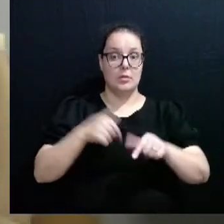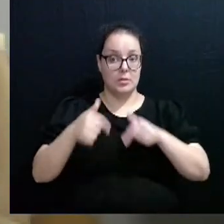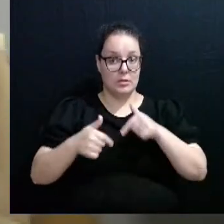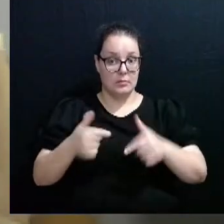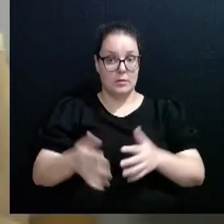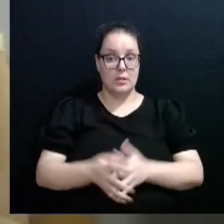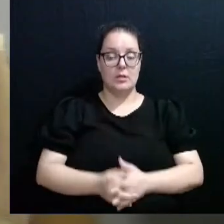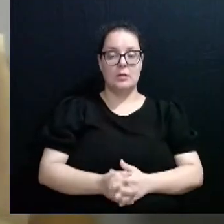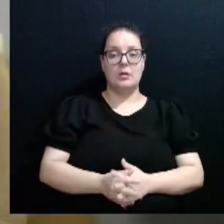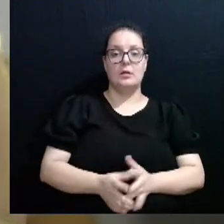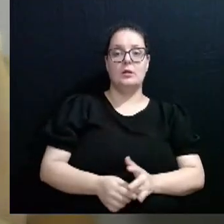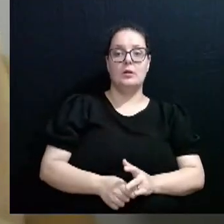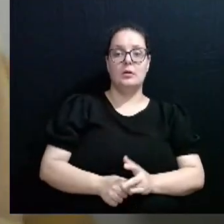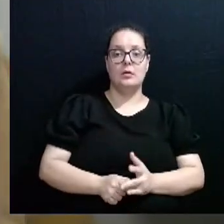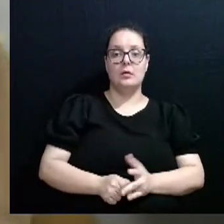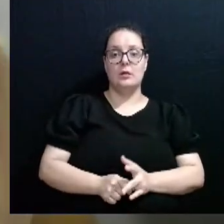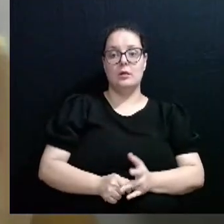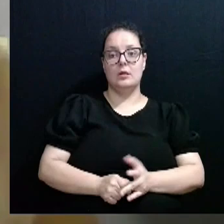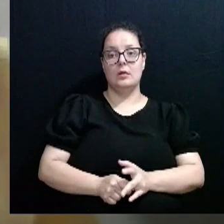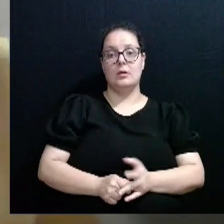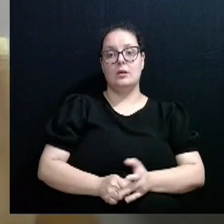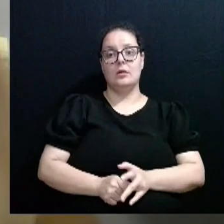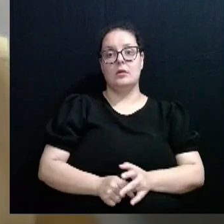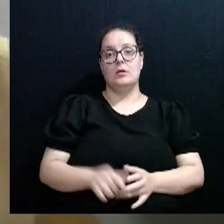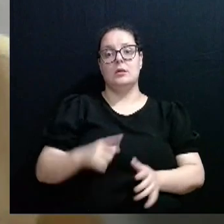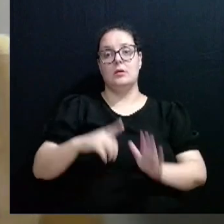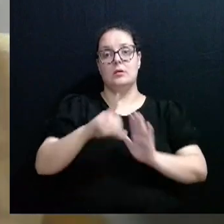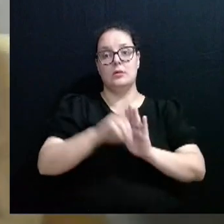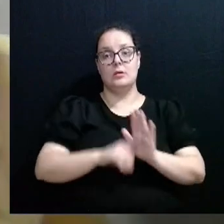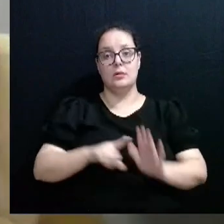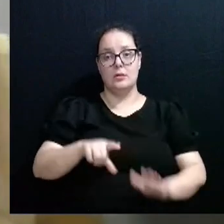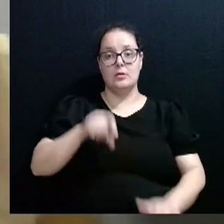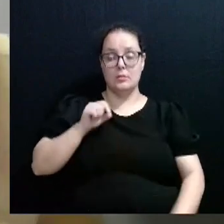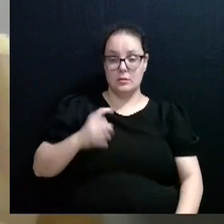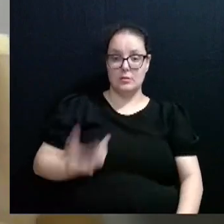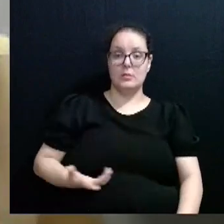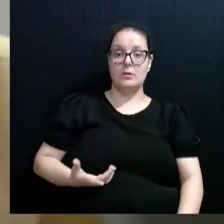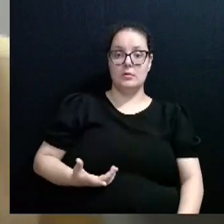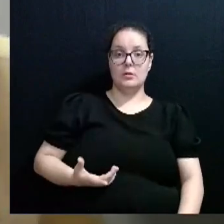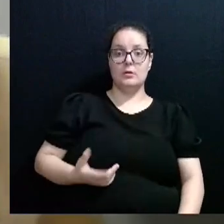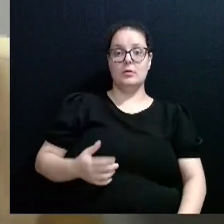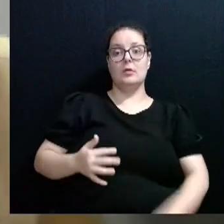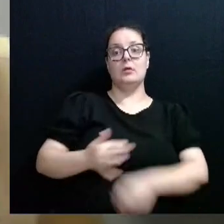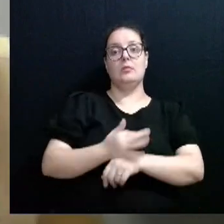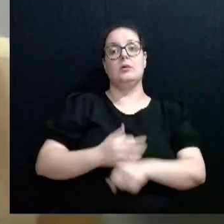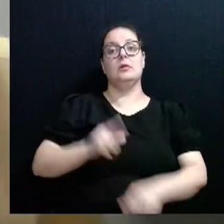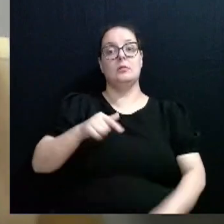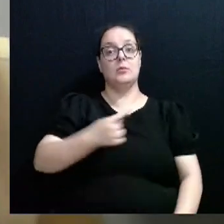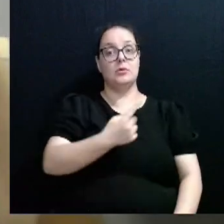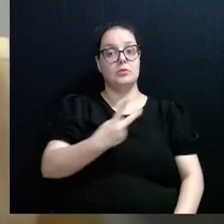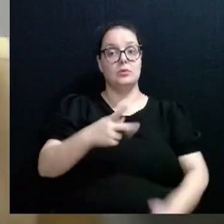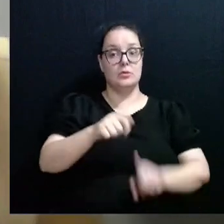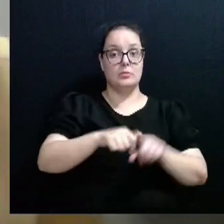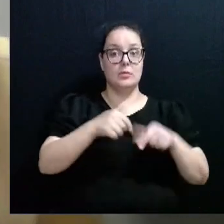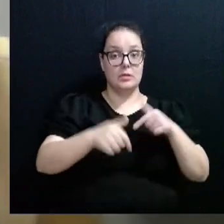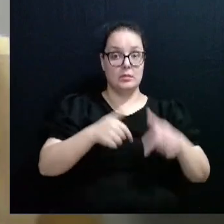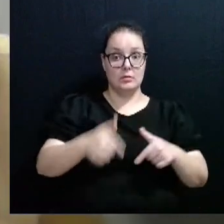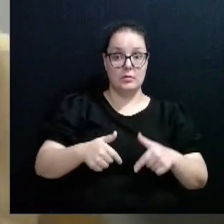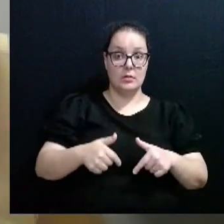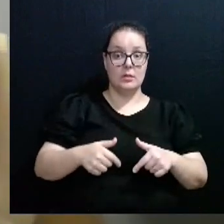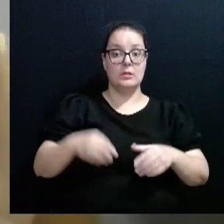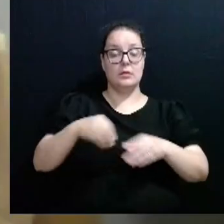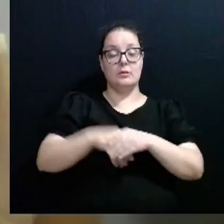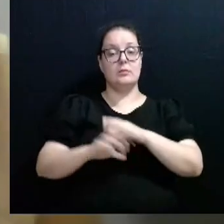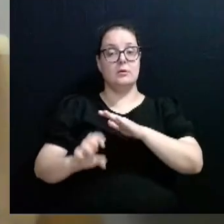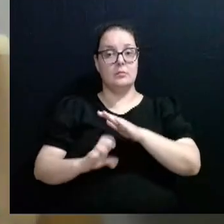período aquisitivo depois que ele tiver os 12 meses que ele já estiver trabalhando para a retomada, para a empresa. Ele